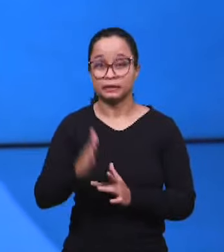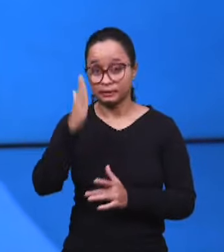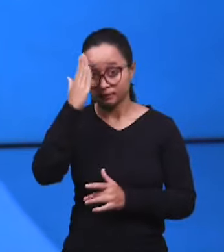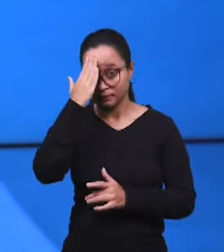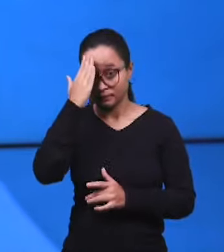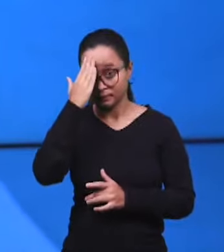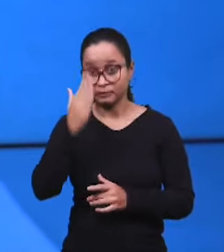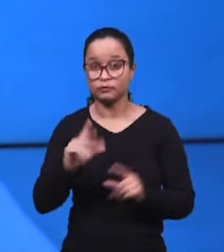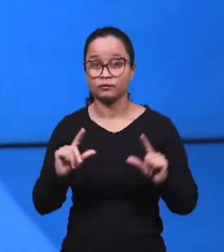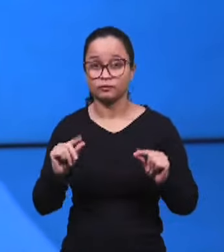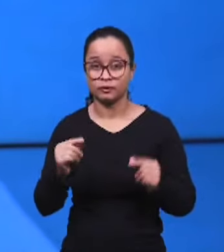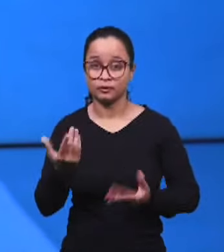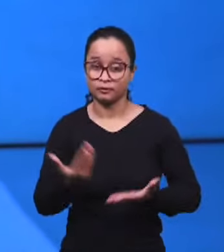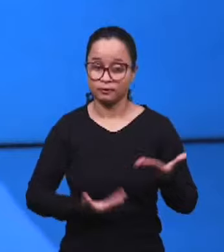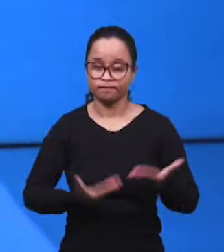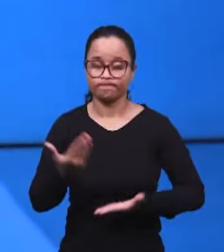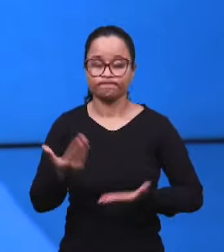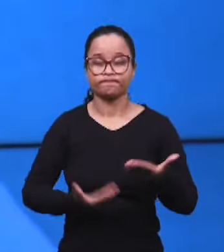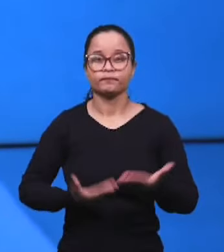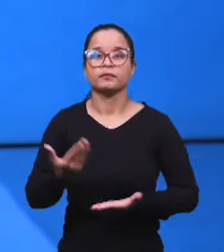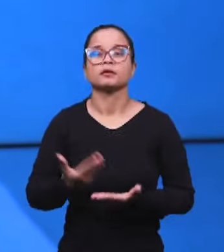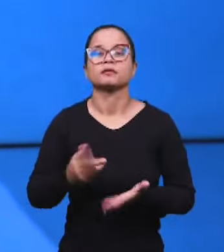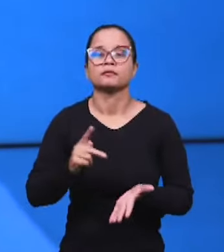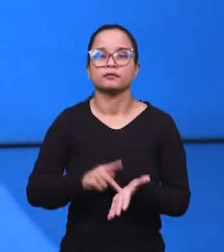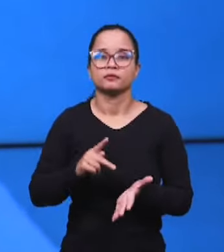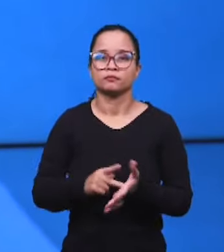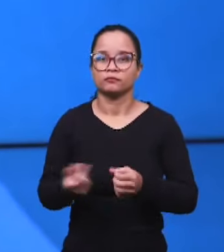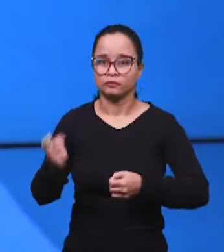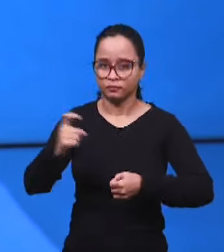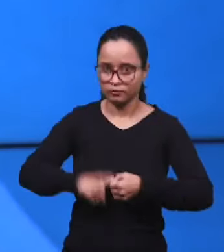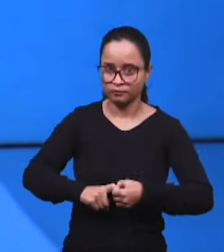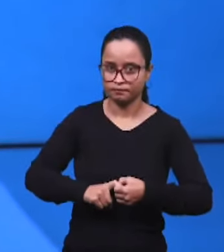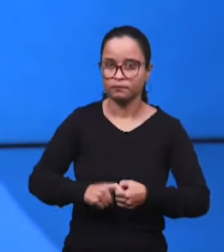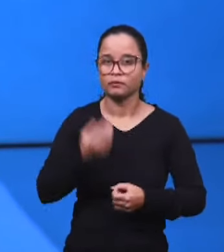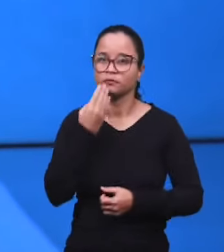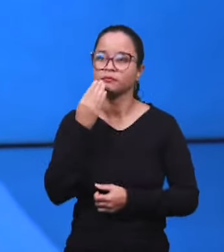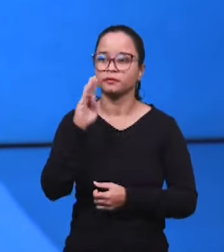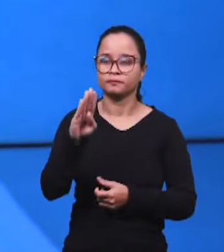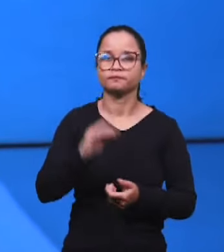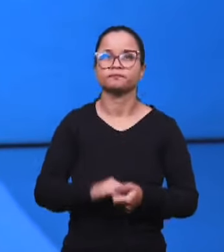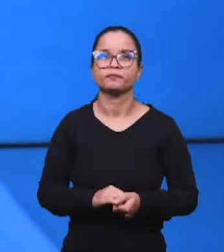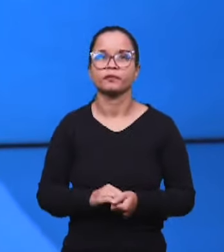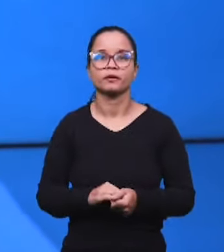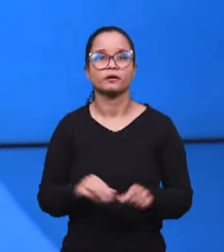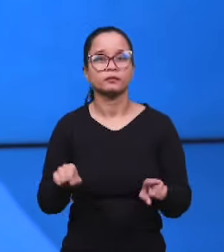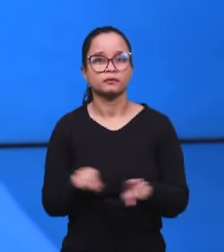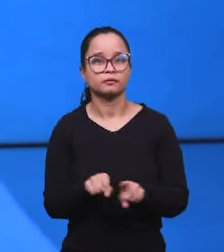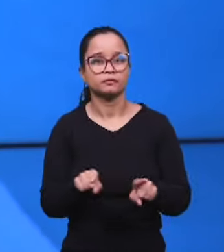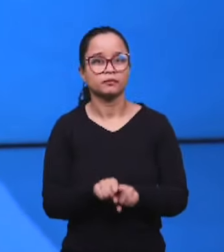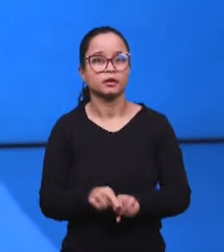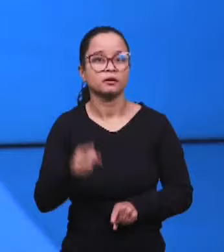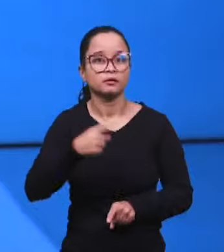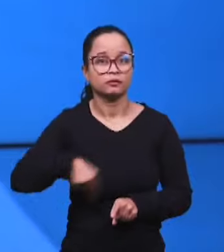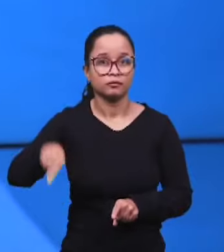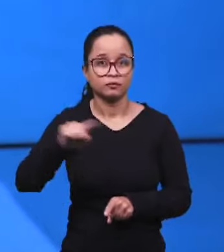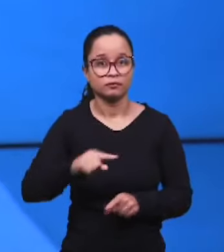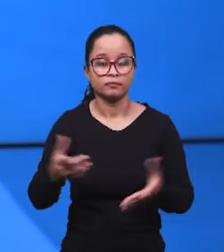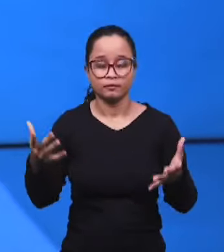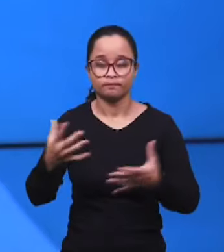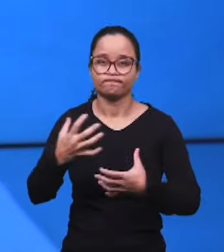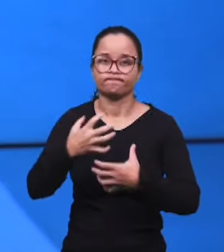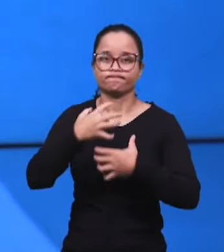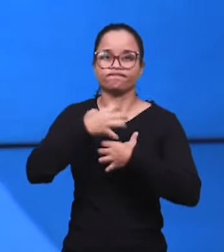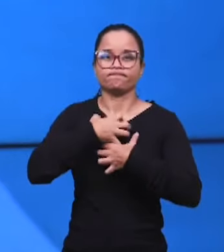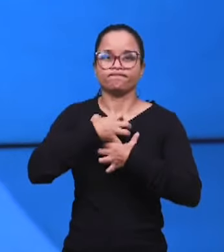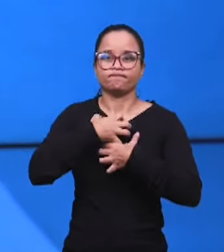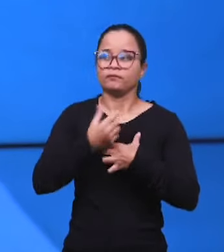conscientizando a igreja de que ele, na verdade, virá como ele prometeu. Por outro lado, nós também aqui encontramos o outro